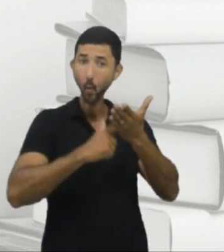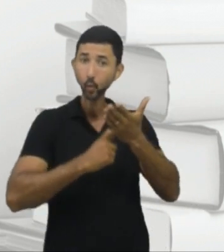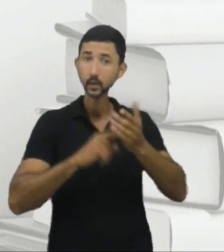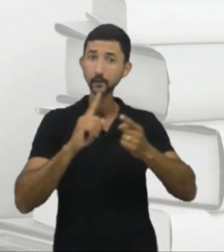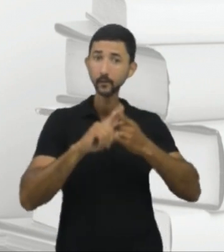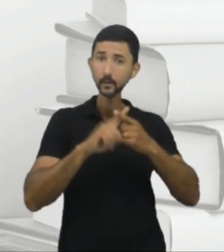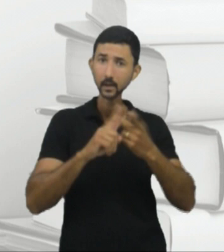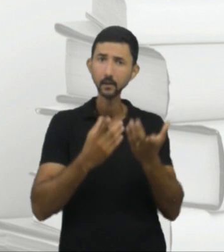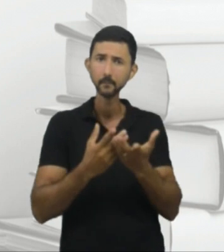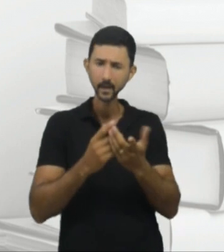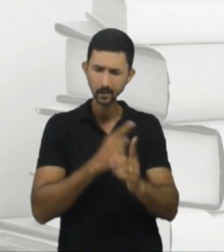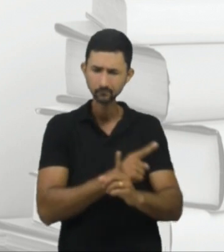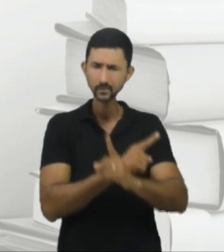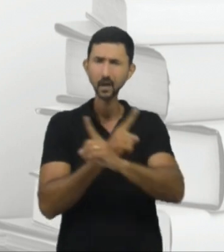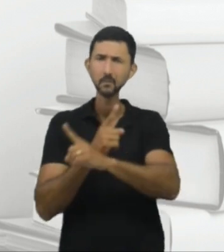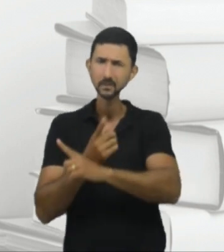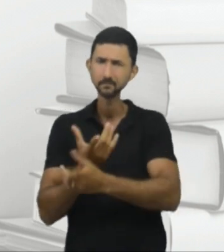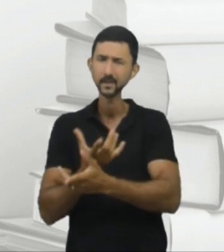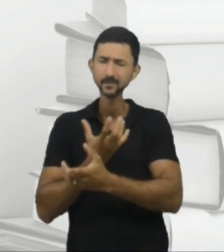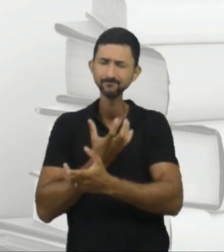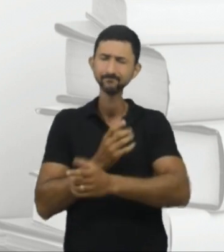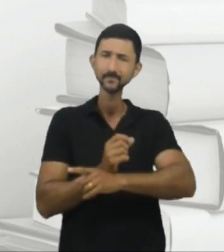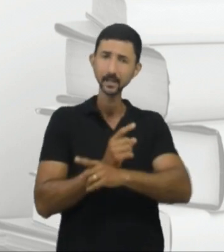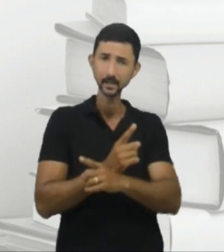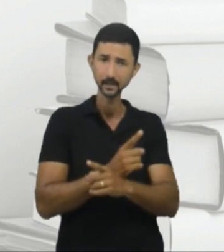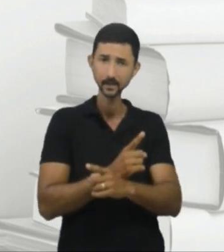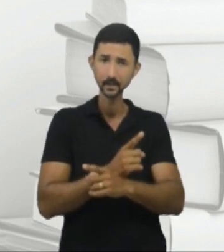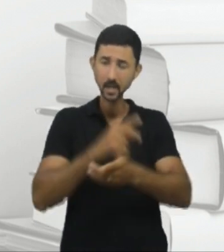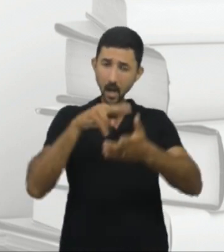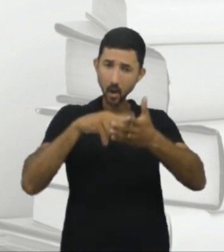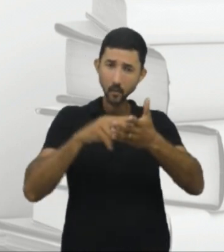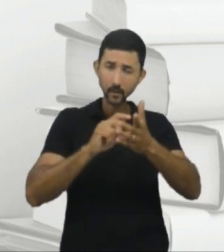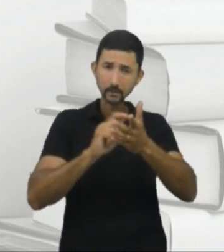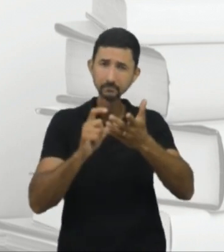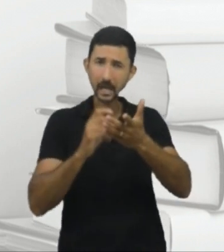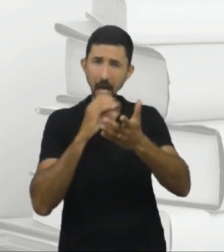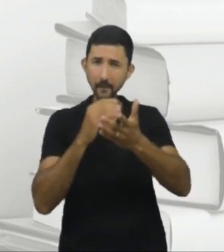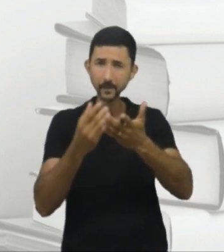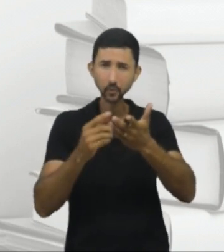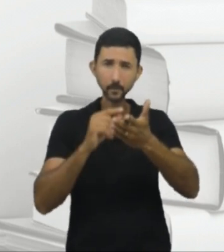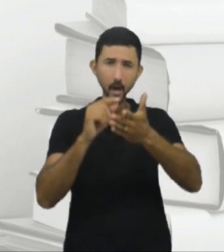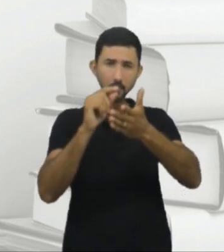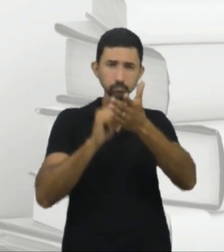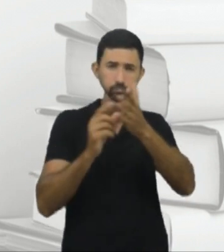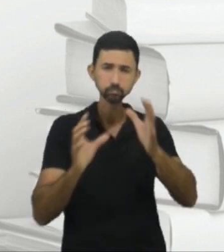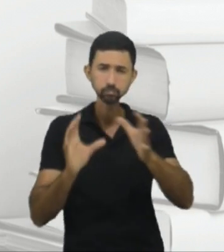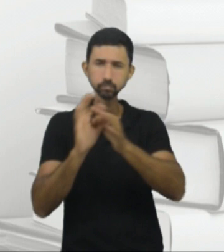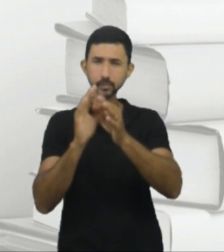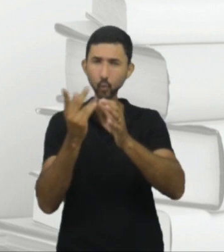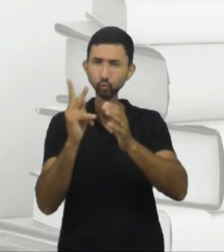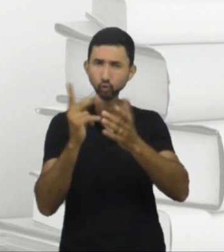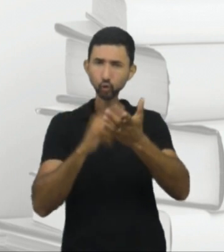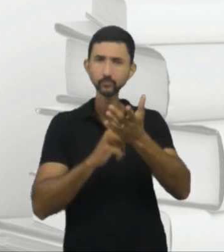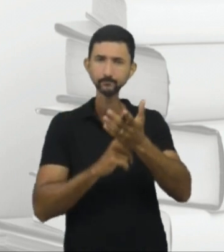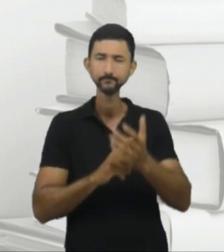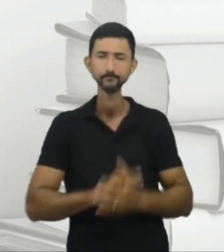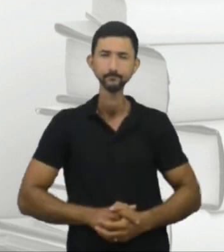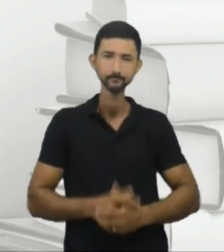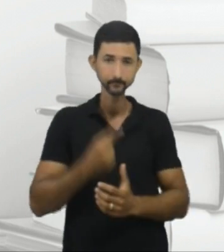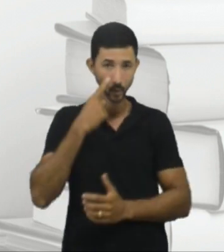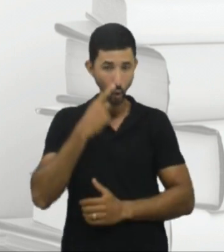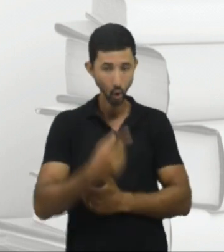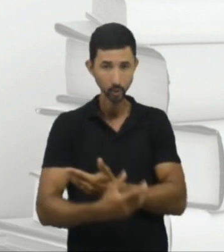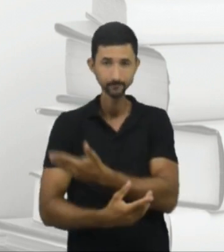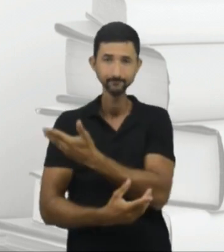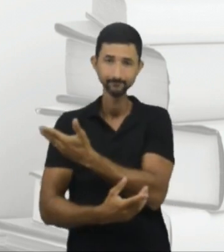também uma lição de esperança. E eu vou ler o trechinho para você para apontar esses dois conectores que aparecem aí. Acompanhe